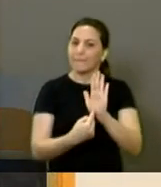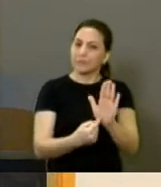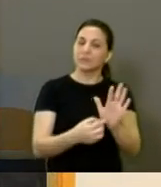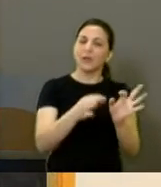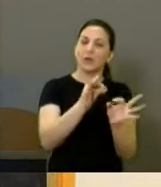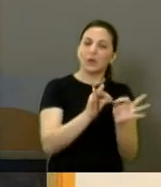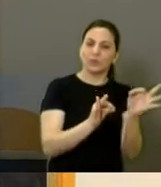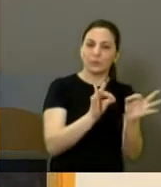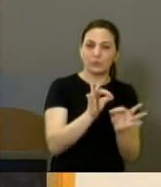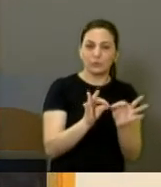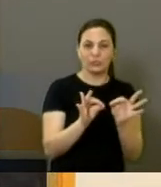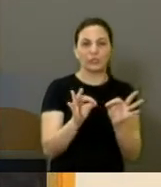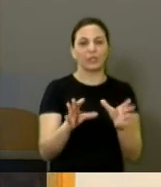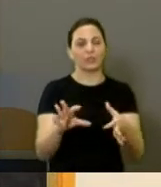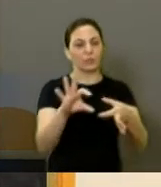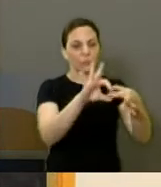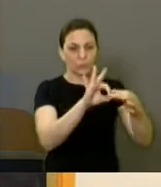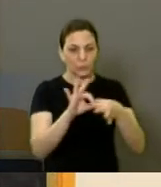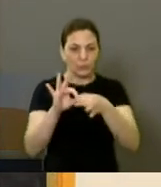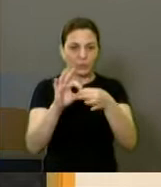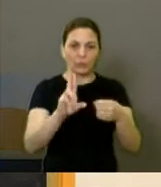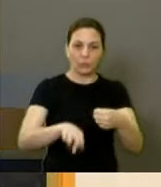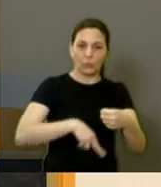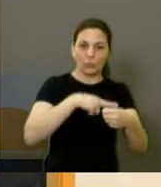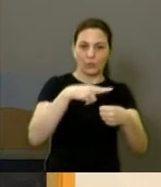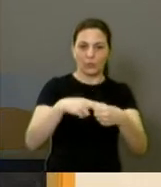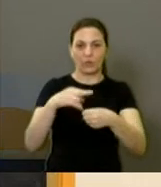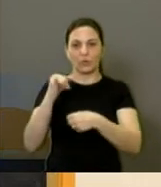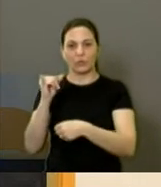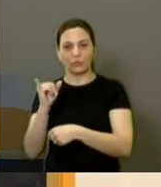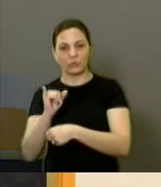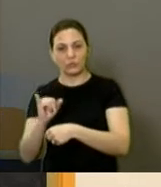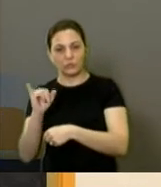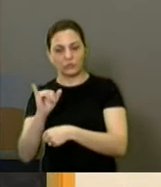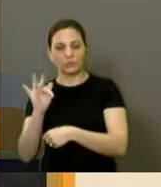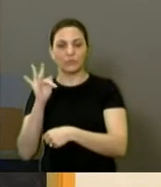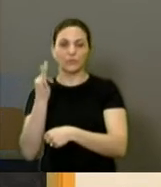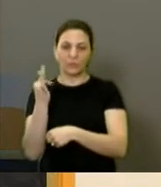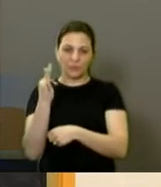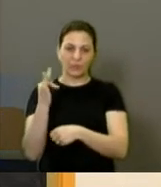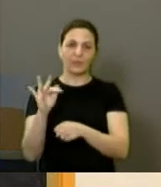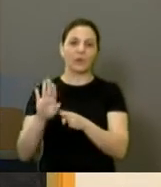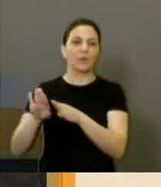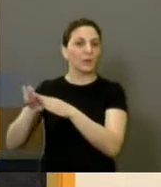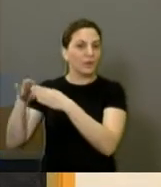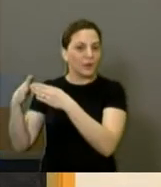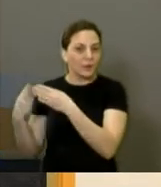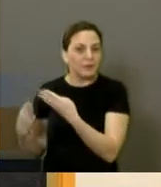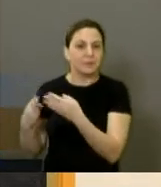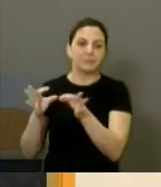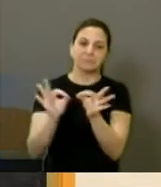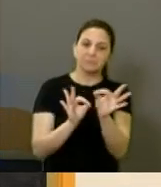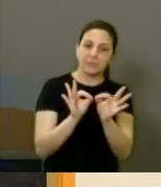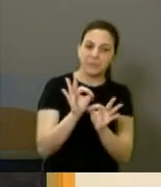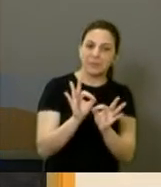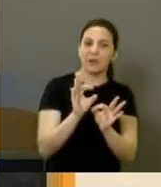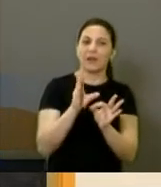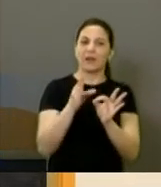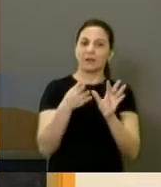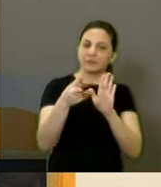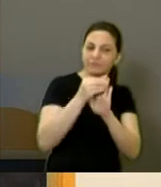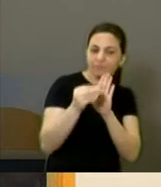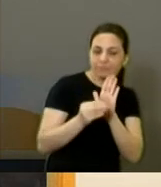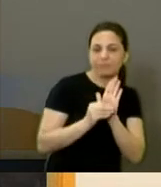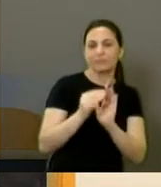projeto. Vai ser uma parceria da Unesp, o IFISP e a Câmara Municipal e vai produzir, então, esse aplicativo